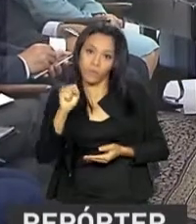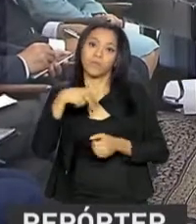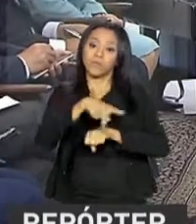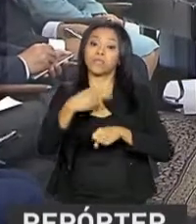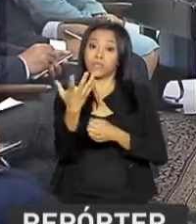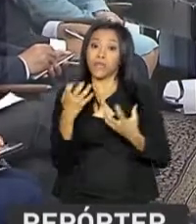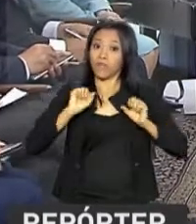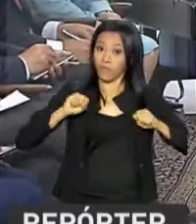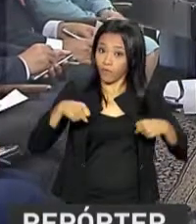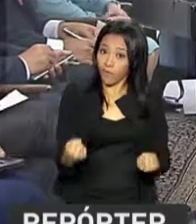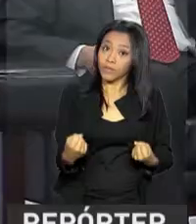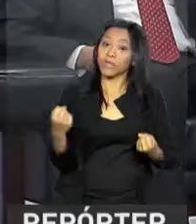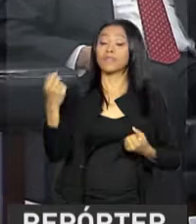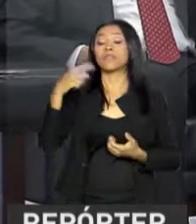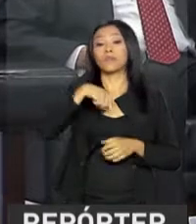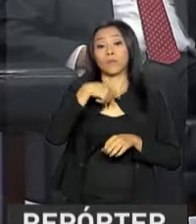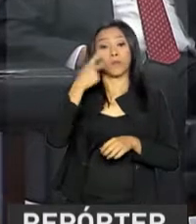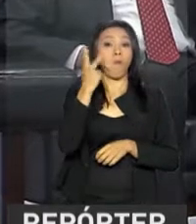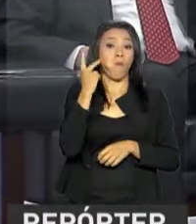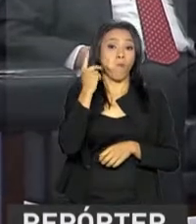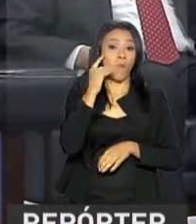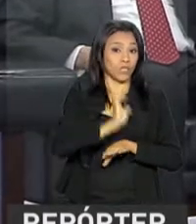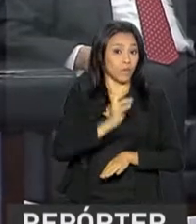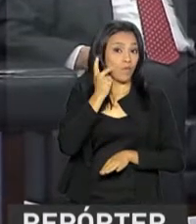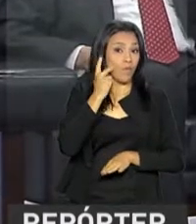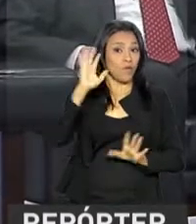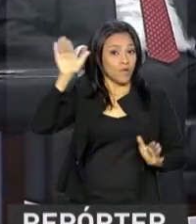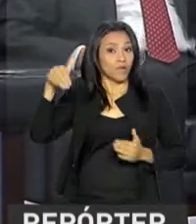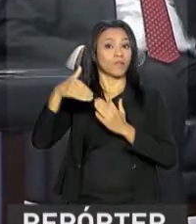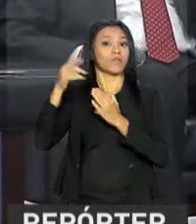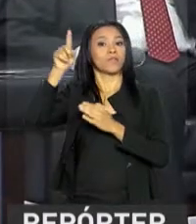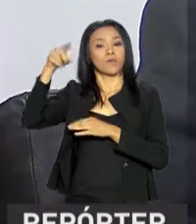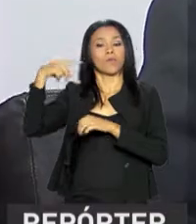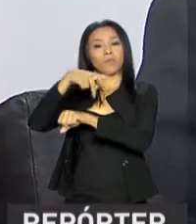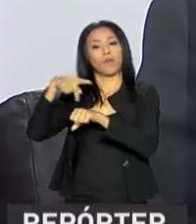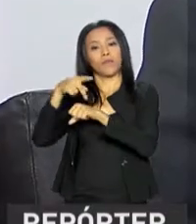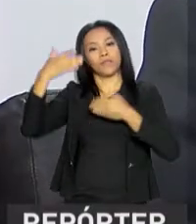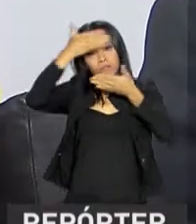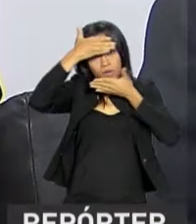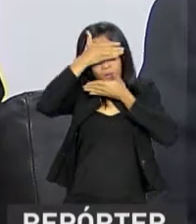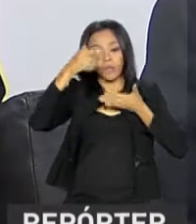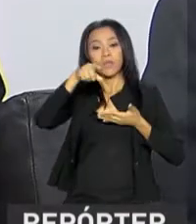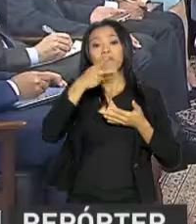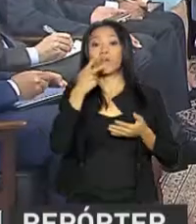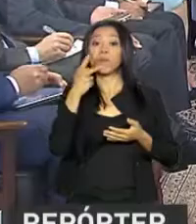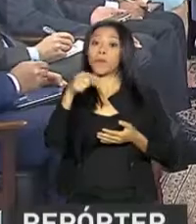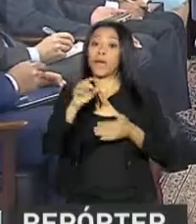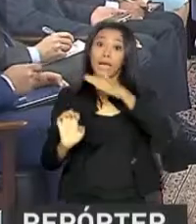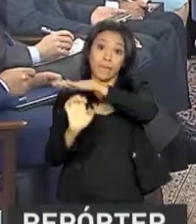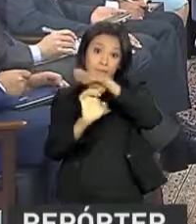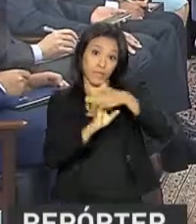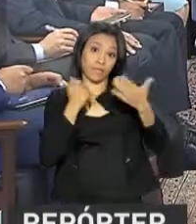fortaleza eo marrocos além disso falou sobre o interesse de empresas aéreas marroquinas em comprar mais